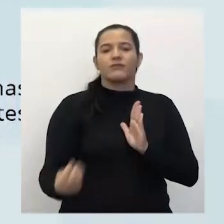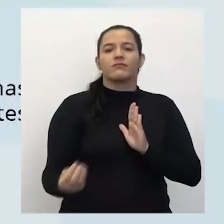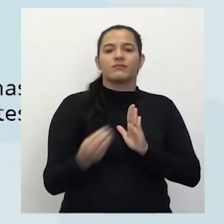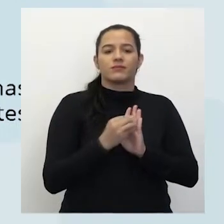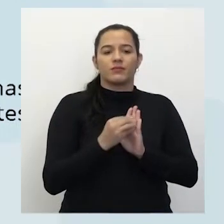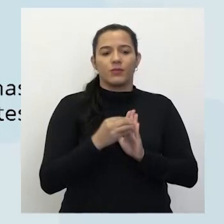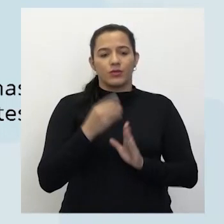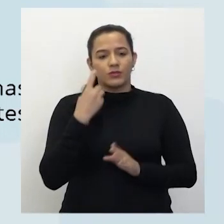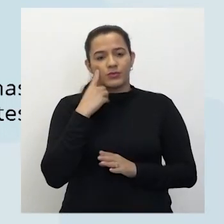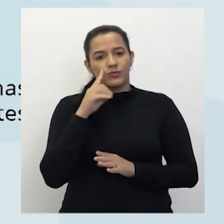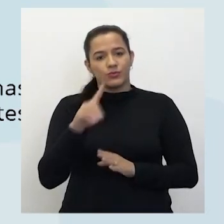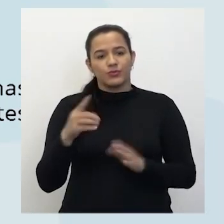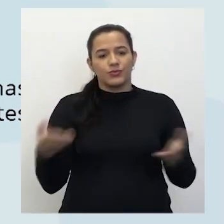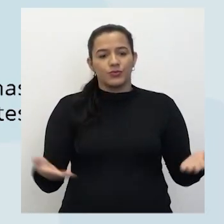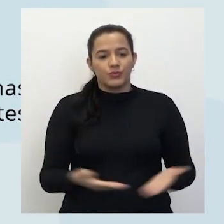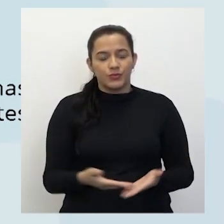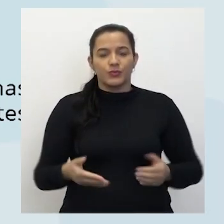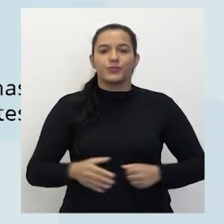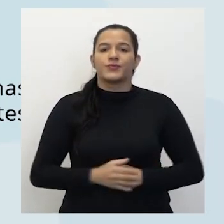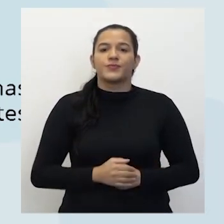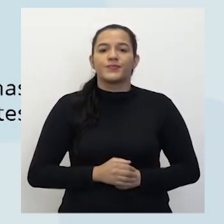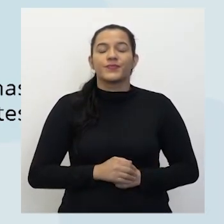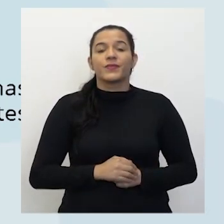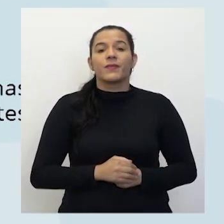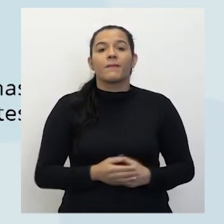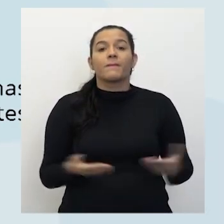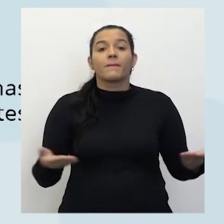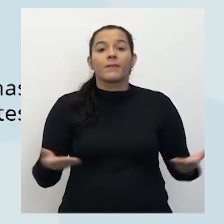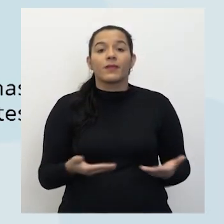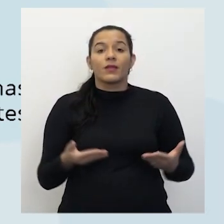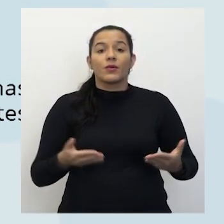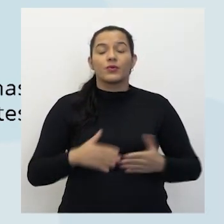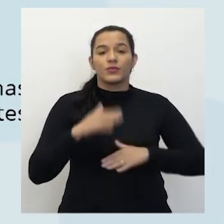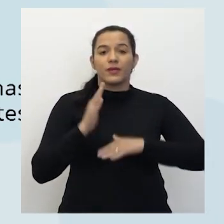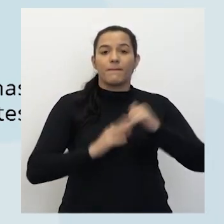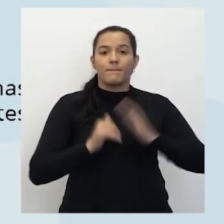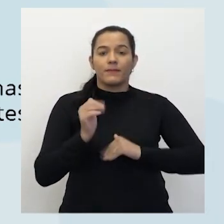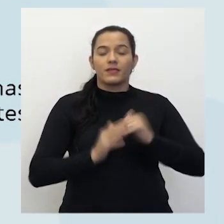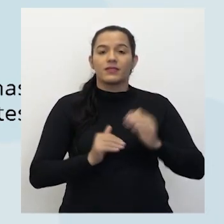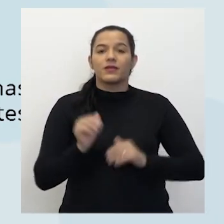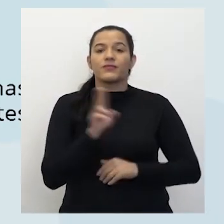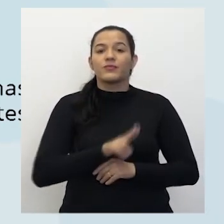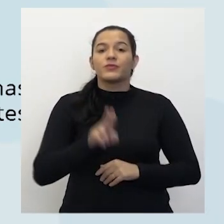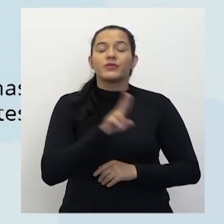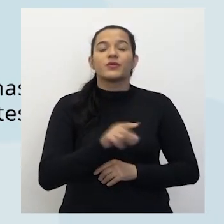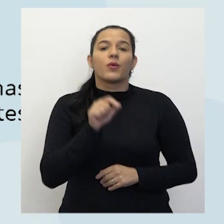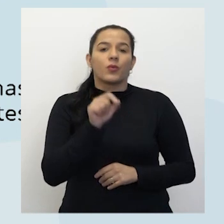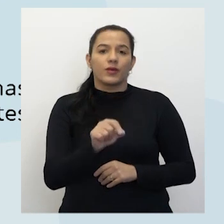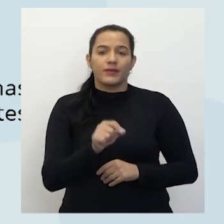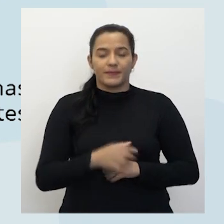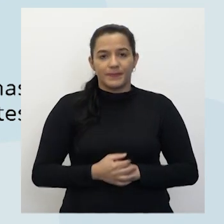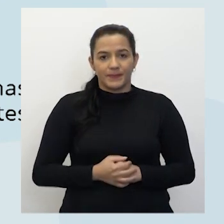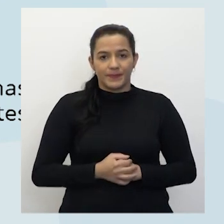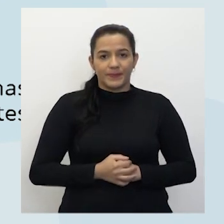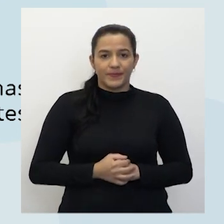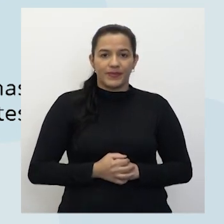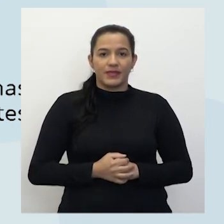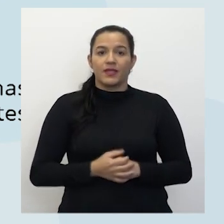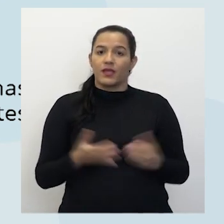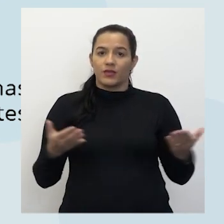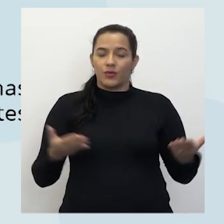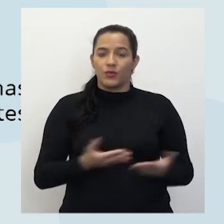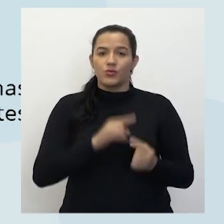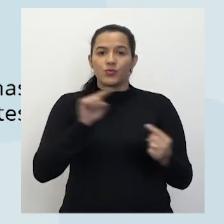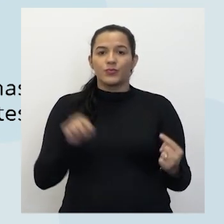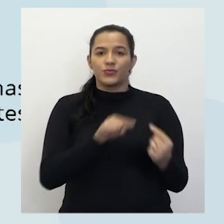seguir adiante com o nosso conteúdo. Professora Tayana, quais são as habilidades que vamos mobilizar hoje? E vamos lá então ao objetivo da